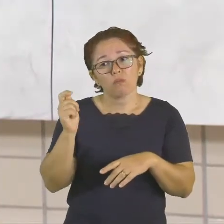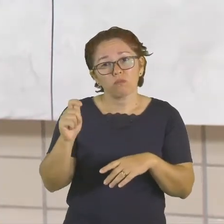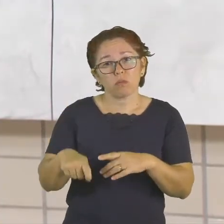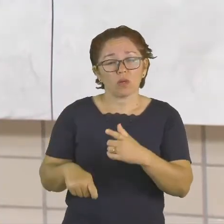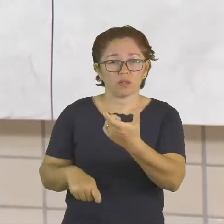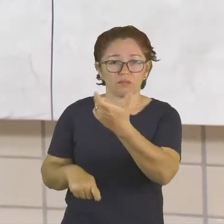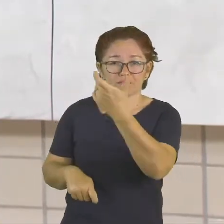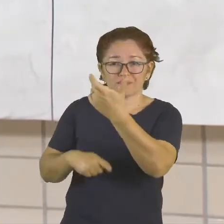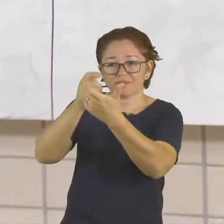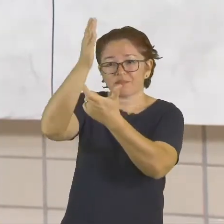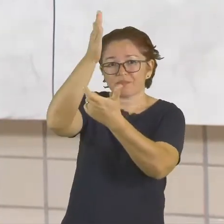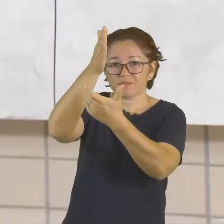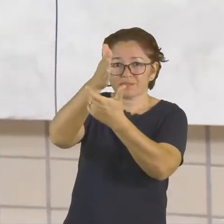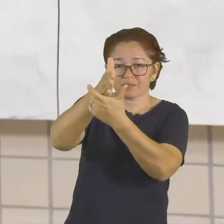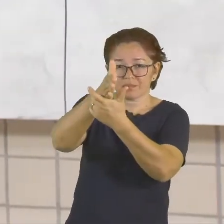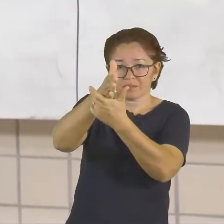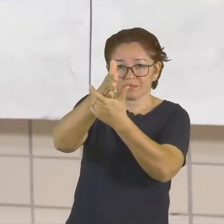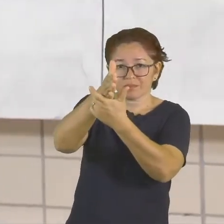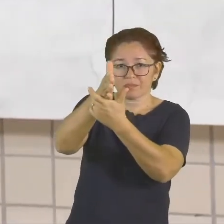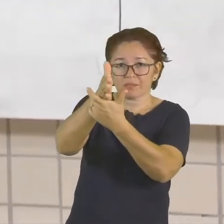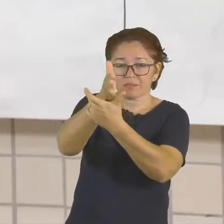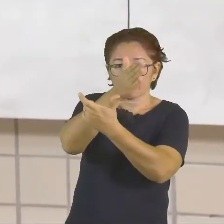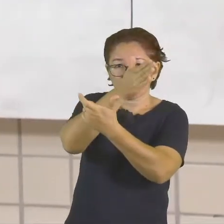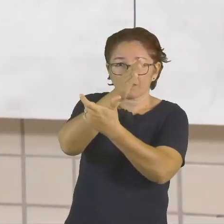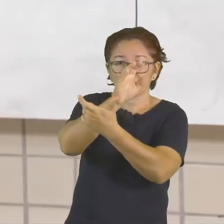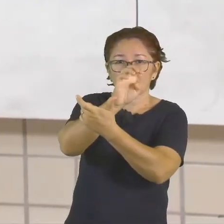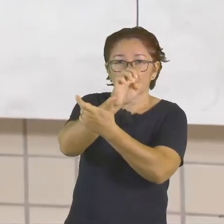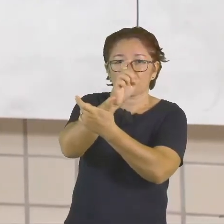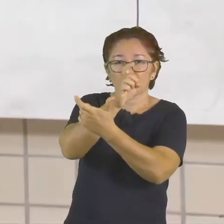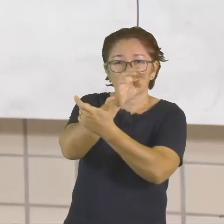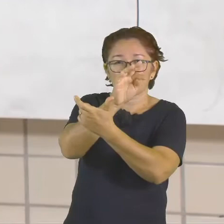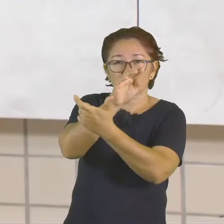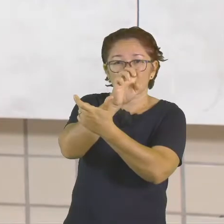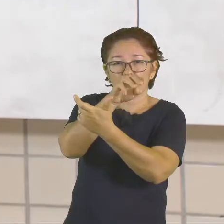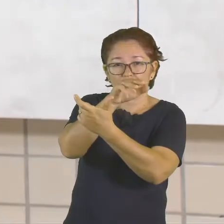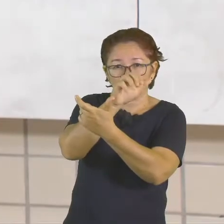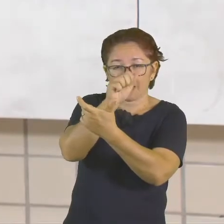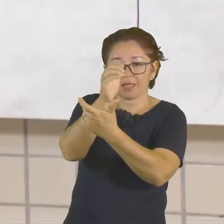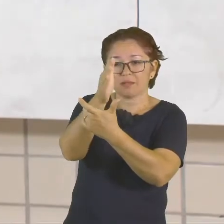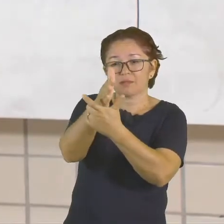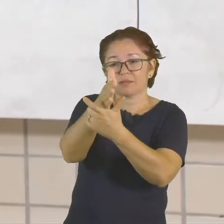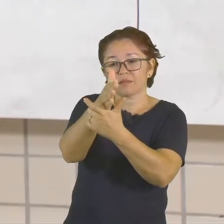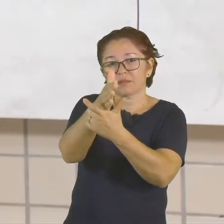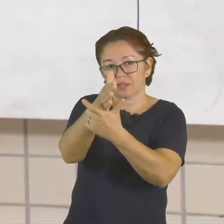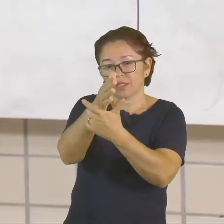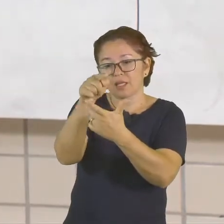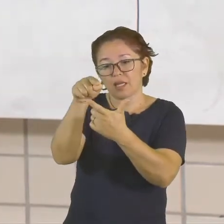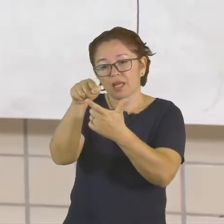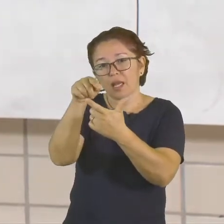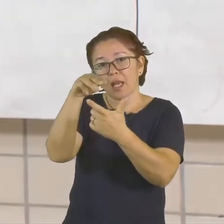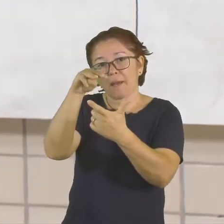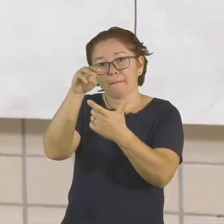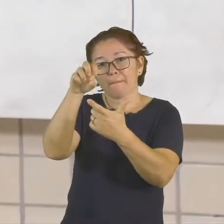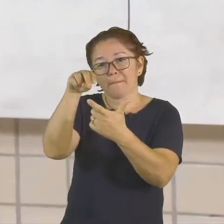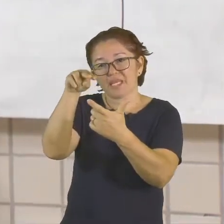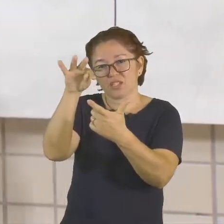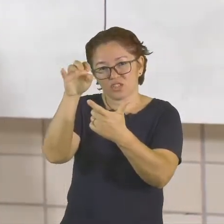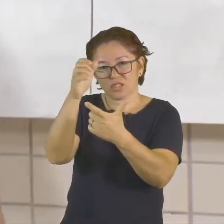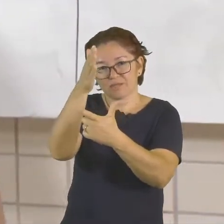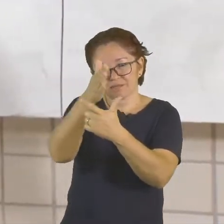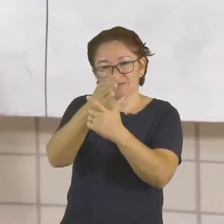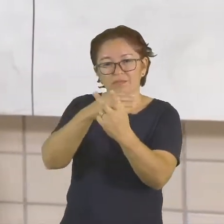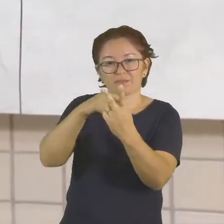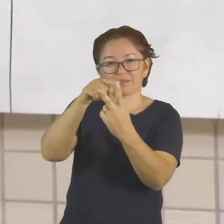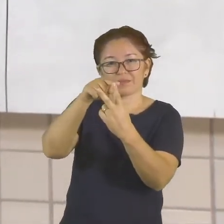dois vocábulos, duas palavras. Extremamente. O que é mente? A nossa mente, né? O nosso